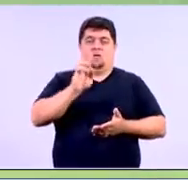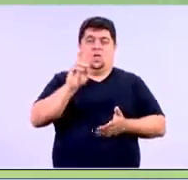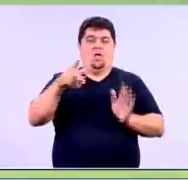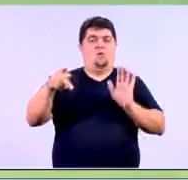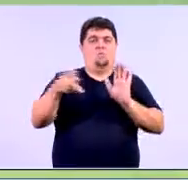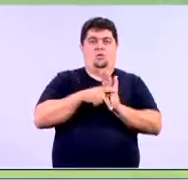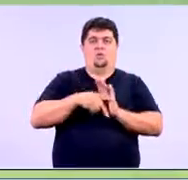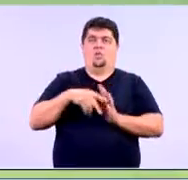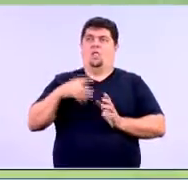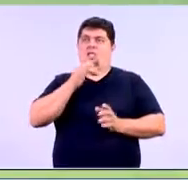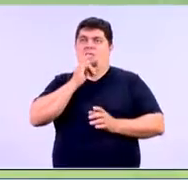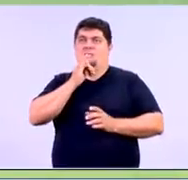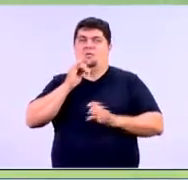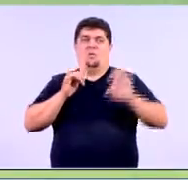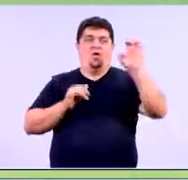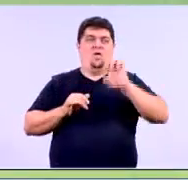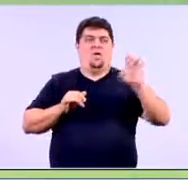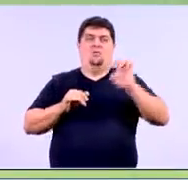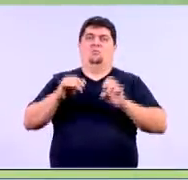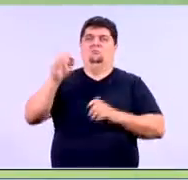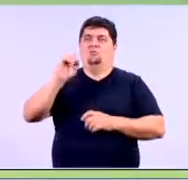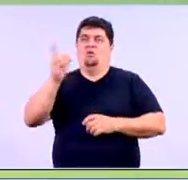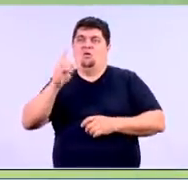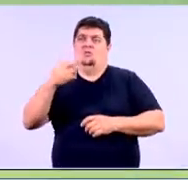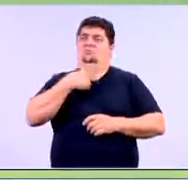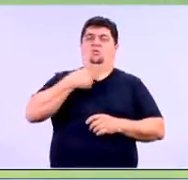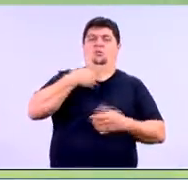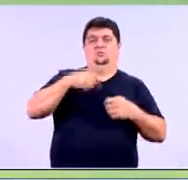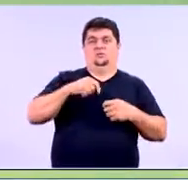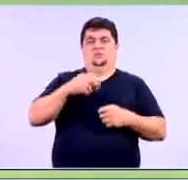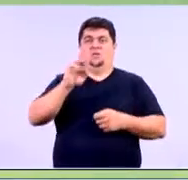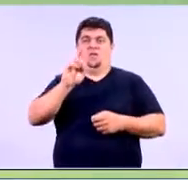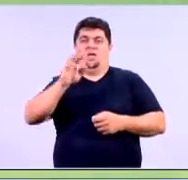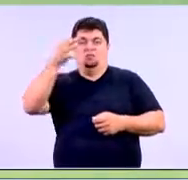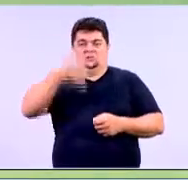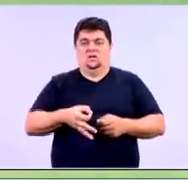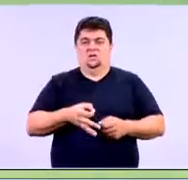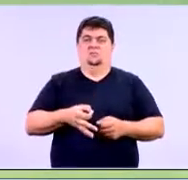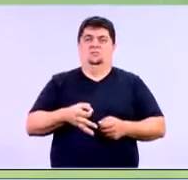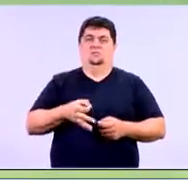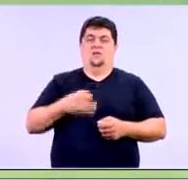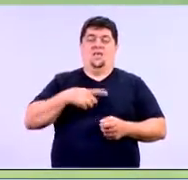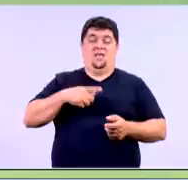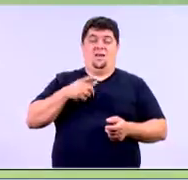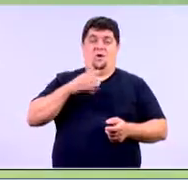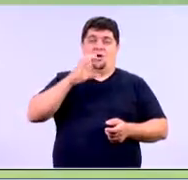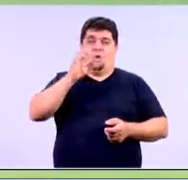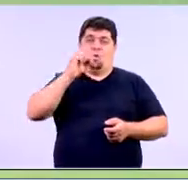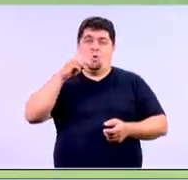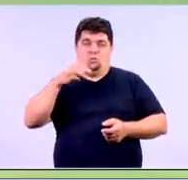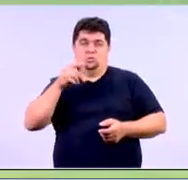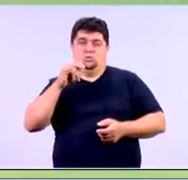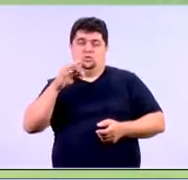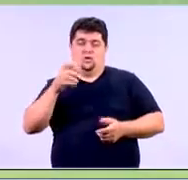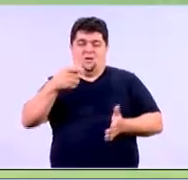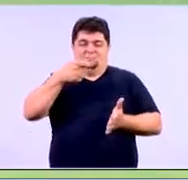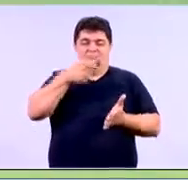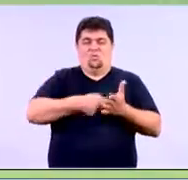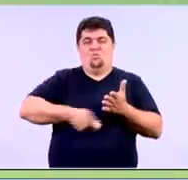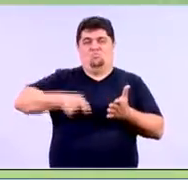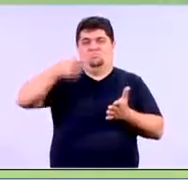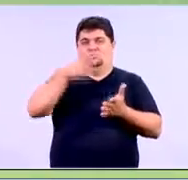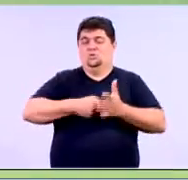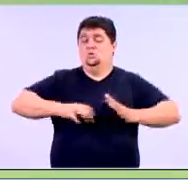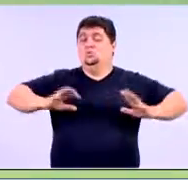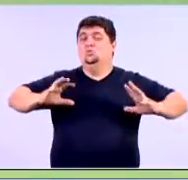ser dólar, euro ou qualquer outra moeda. Compulsória. É obrigatória, todos nós temos que pagar